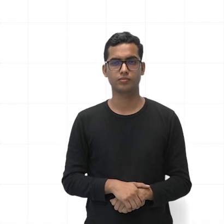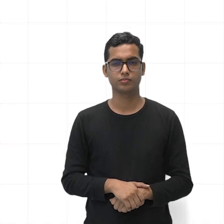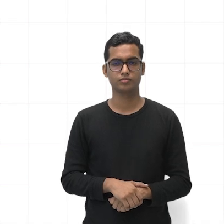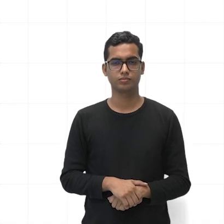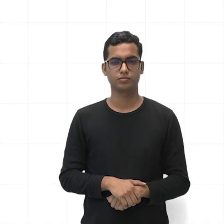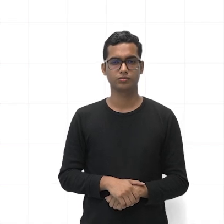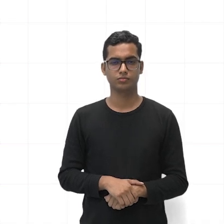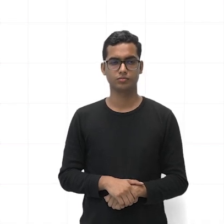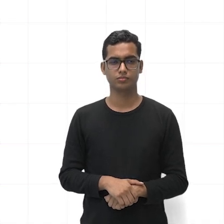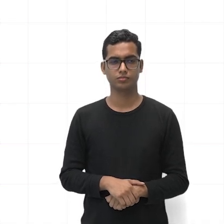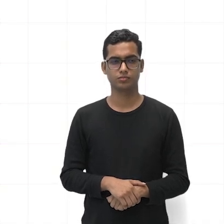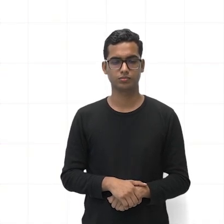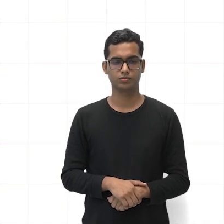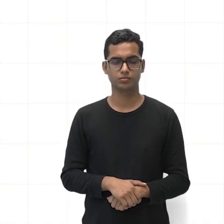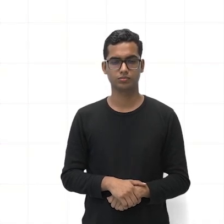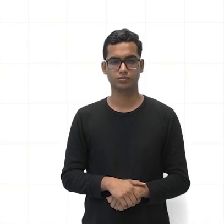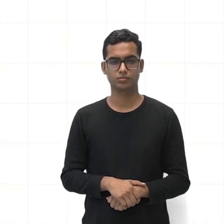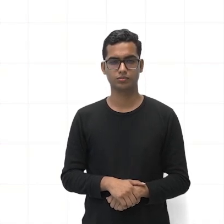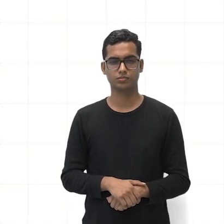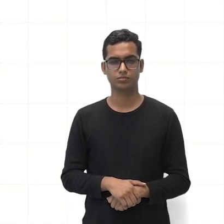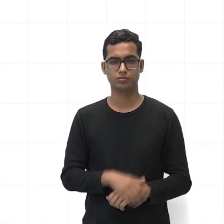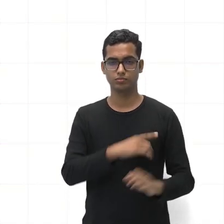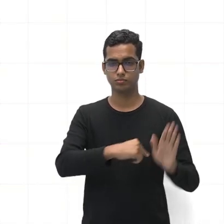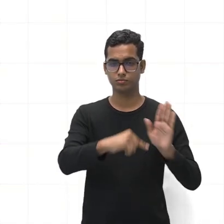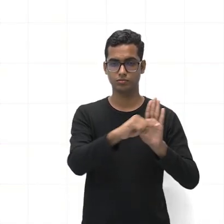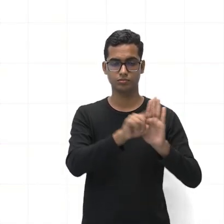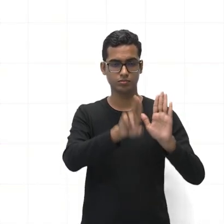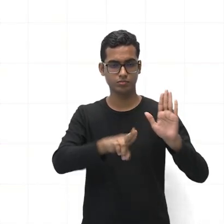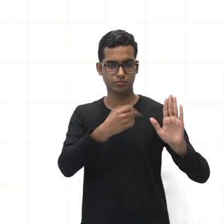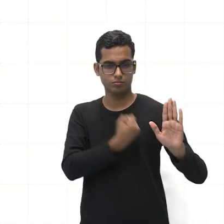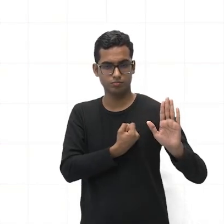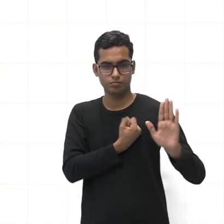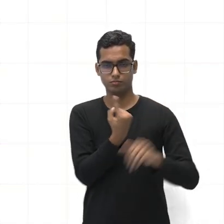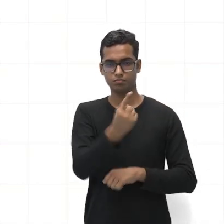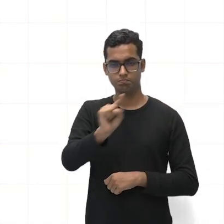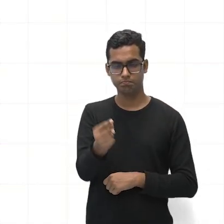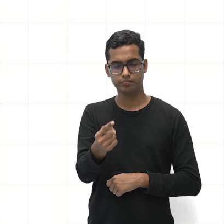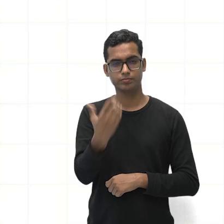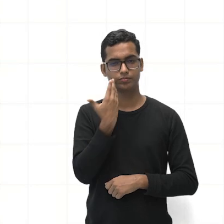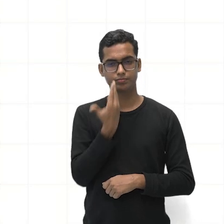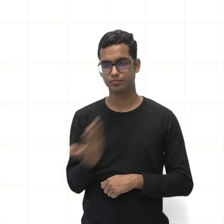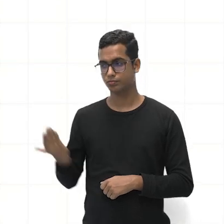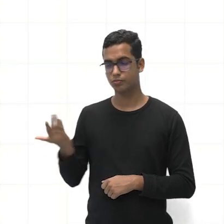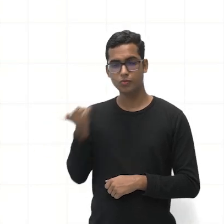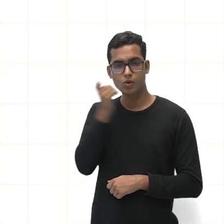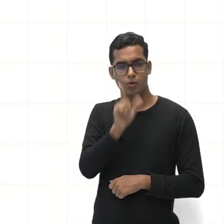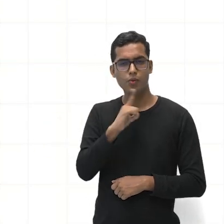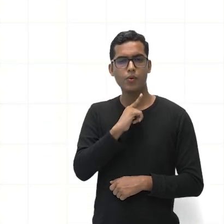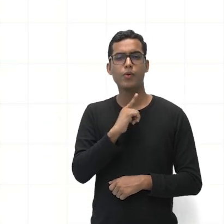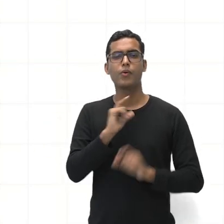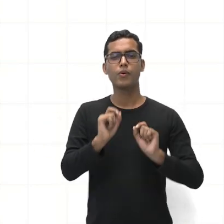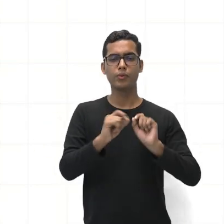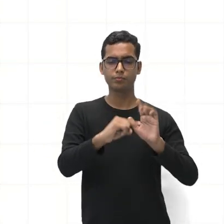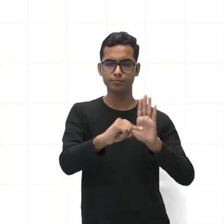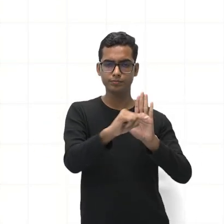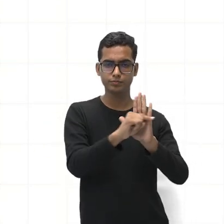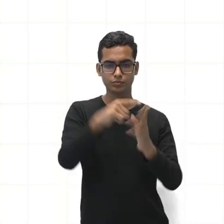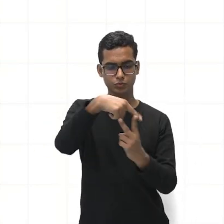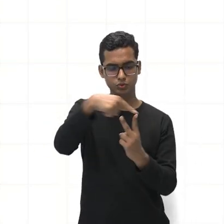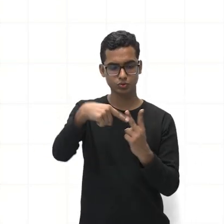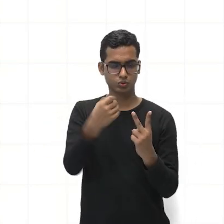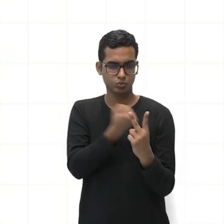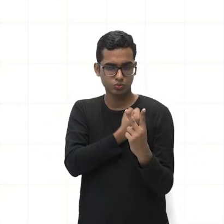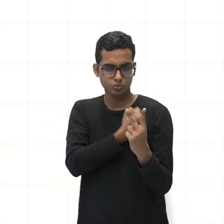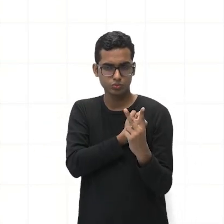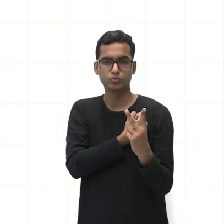é a operação de subtração com números decimais. Então, para subtrairmos dois números